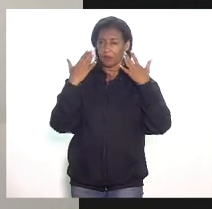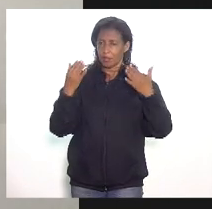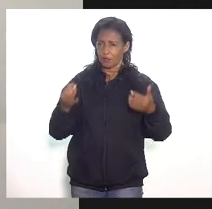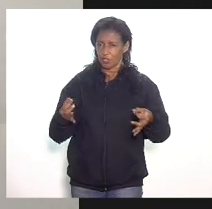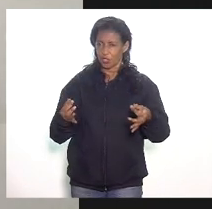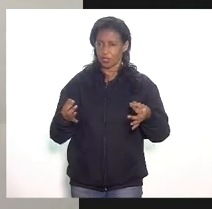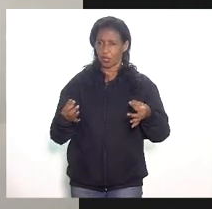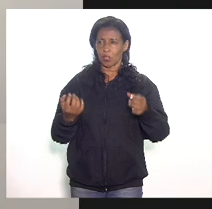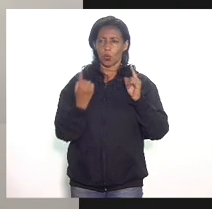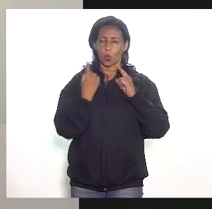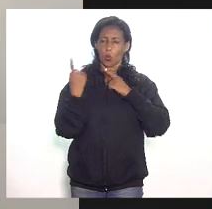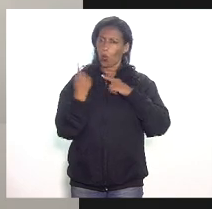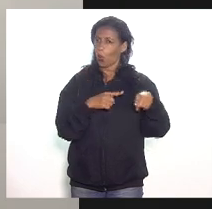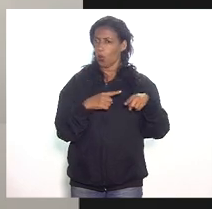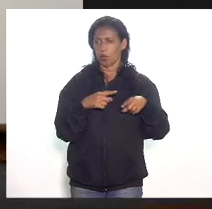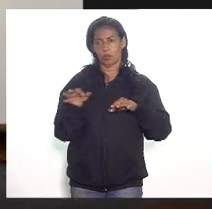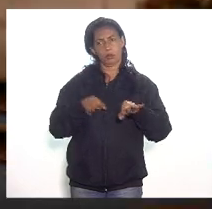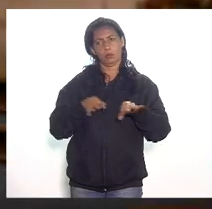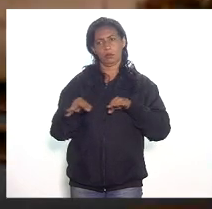contra este projeto.